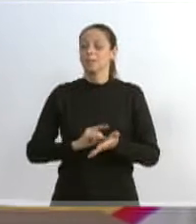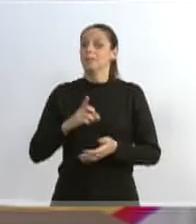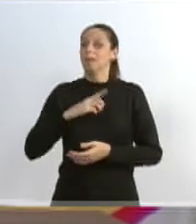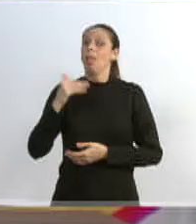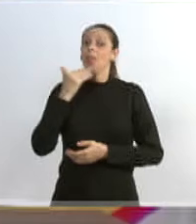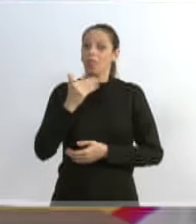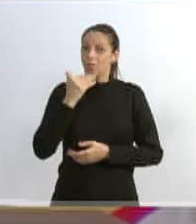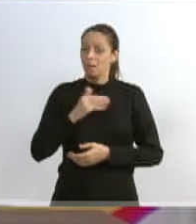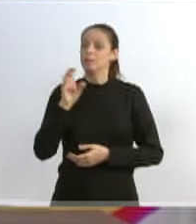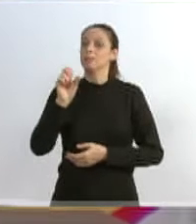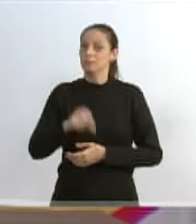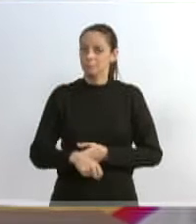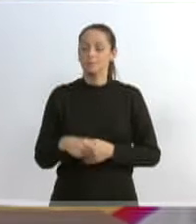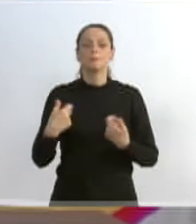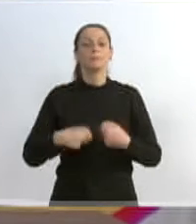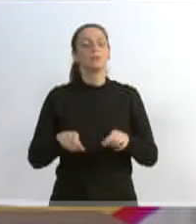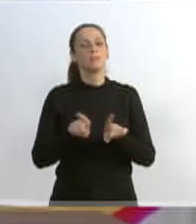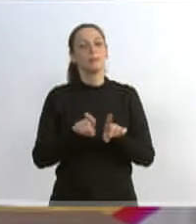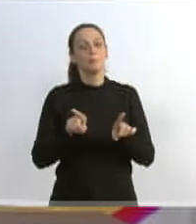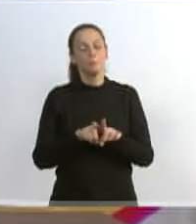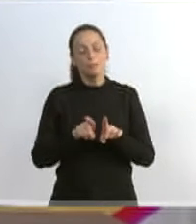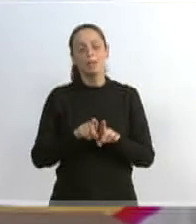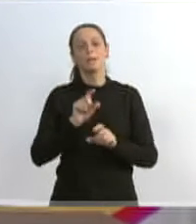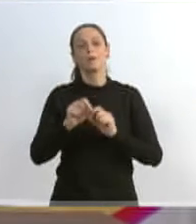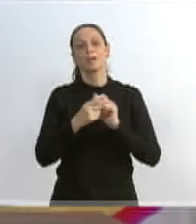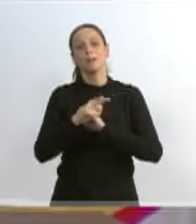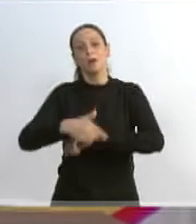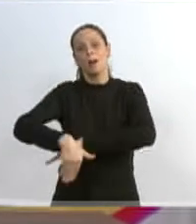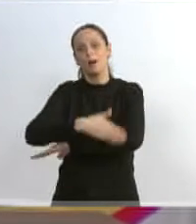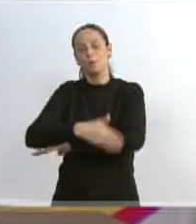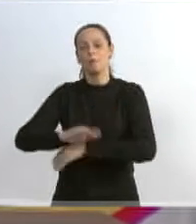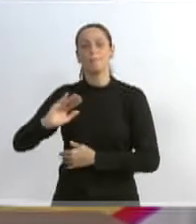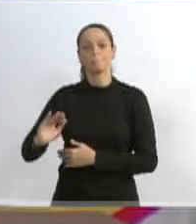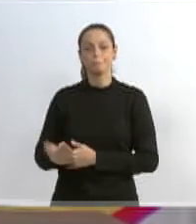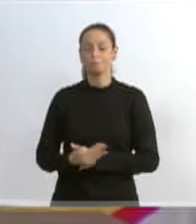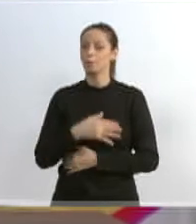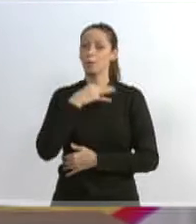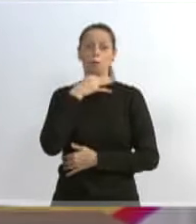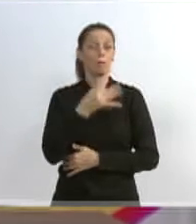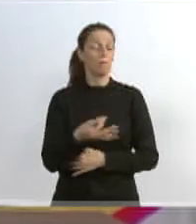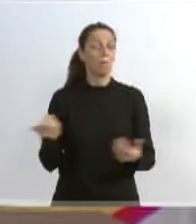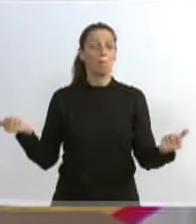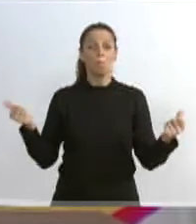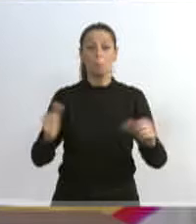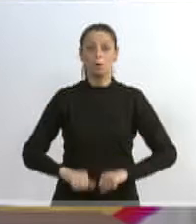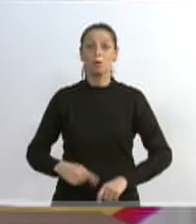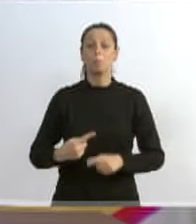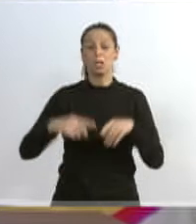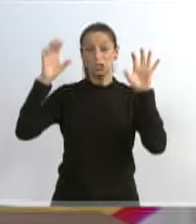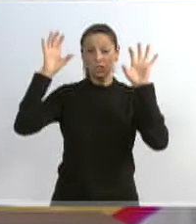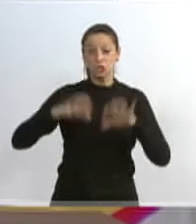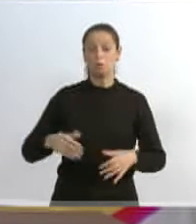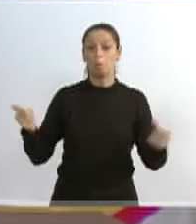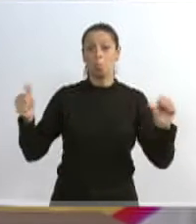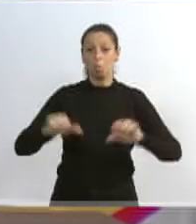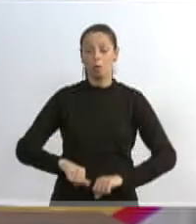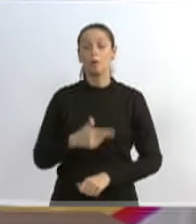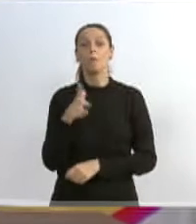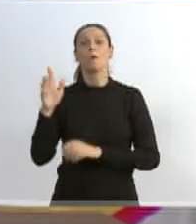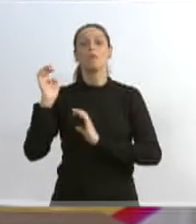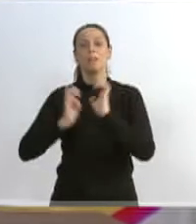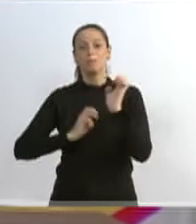área também quer chamar a atenção para a buraqueira nas ruas da nossa cidade é uma vergonha piorou muito já falei aqui depois da saída daquela equipe que era